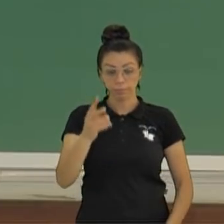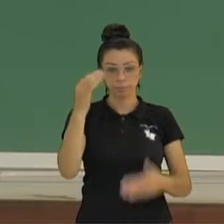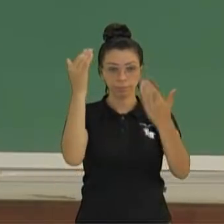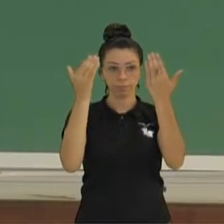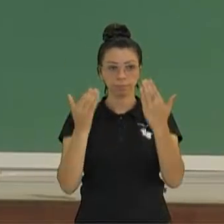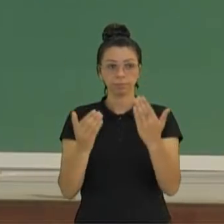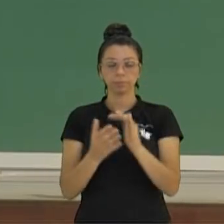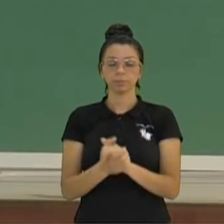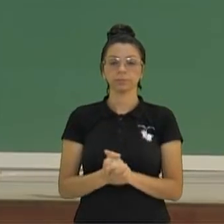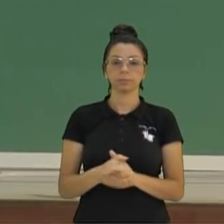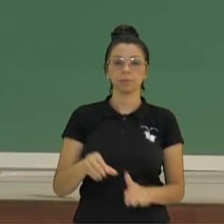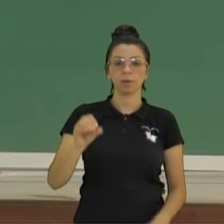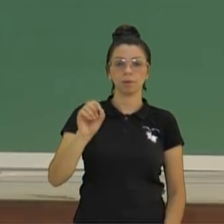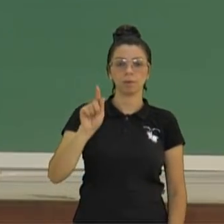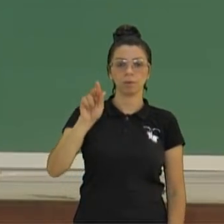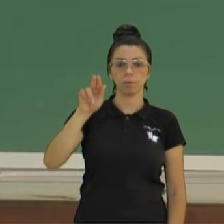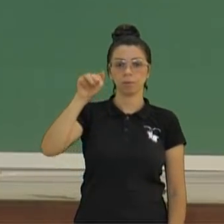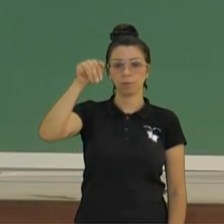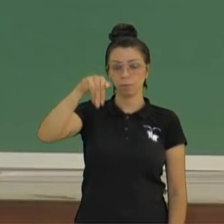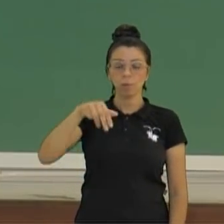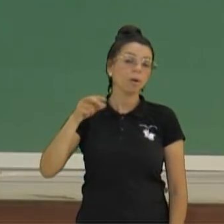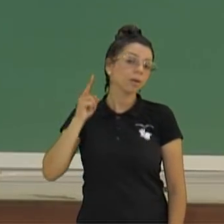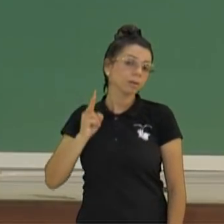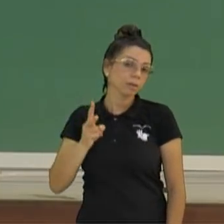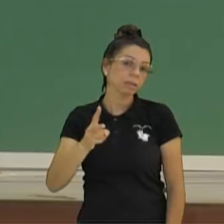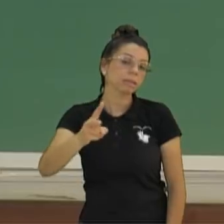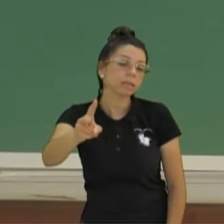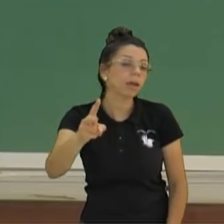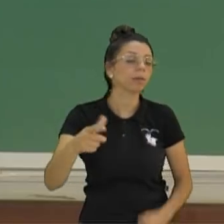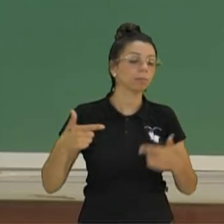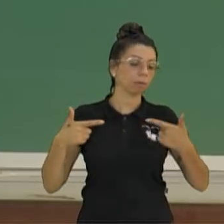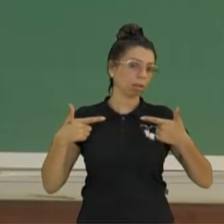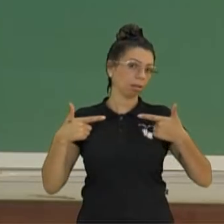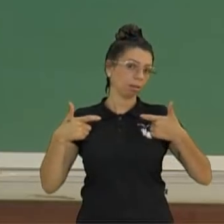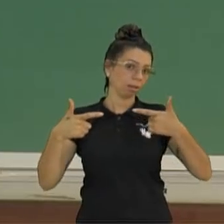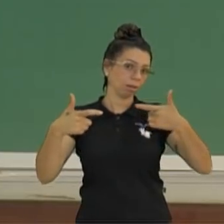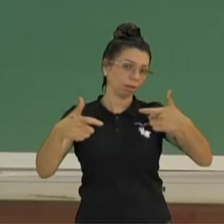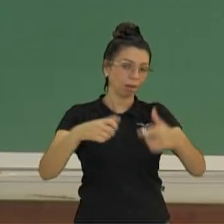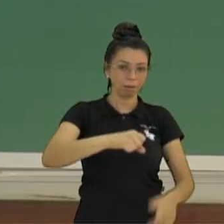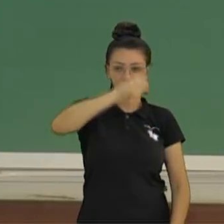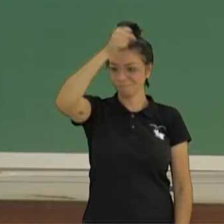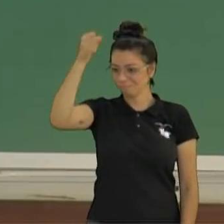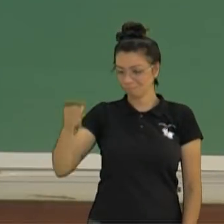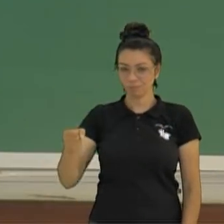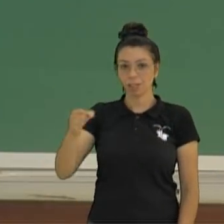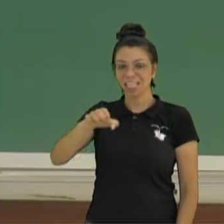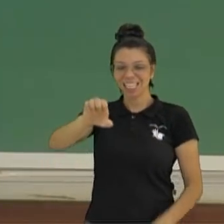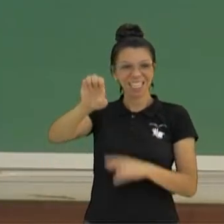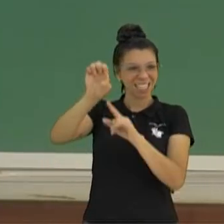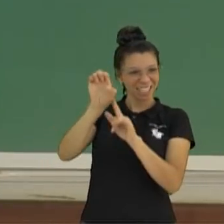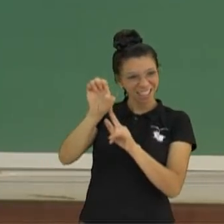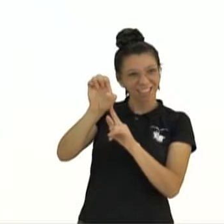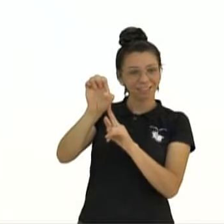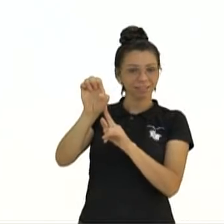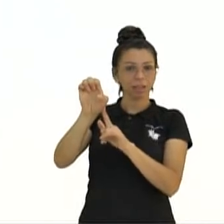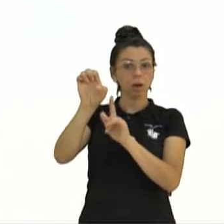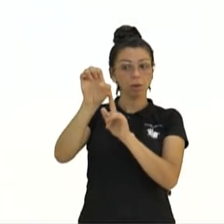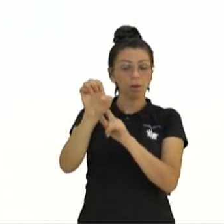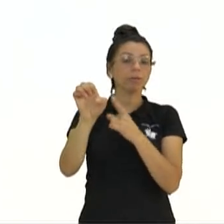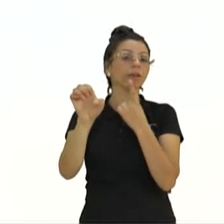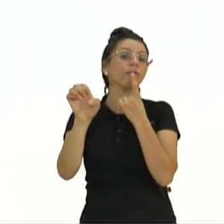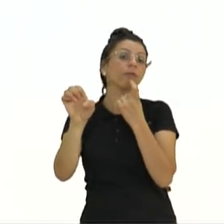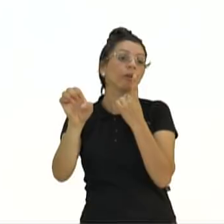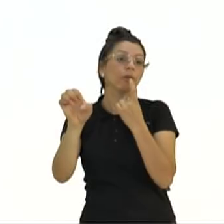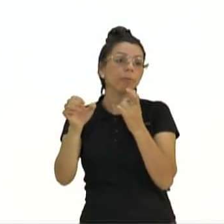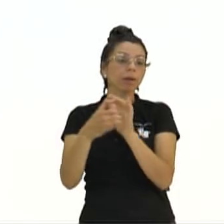análise? Ogum sempre foi um guerreiro e, percebe que o E ali está em destaque, e não deixaria de